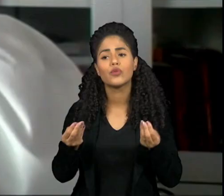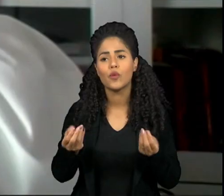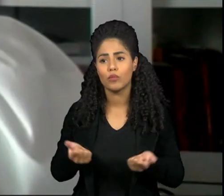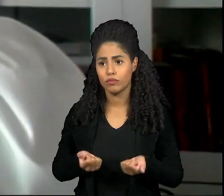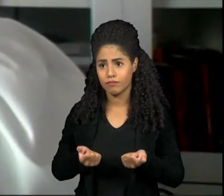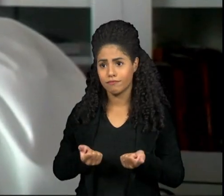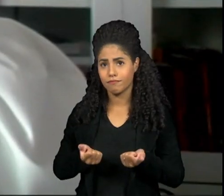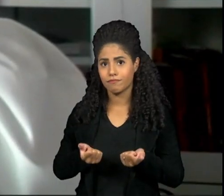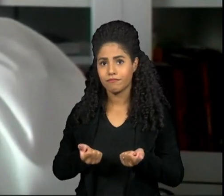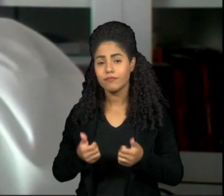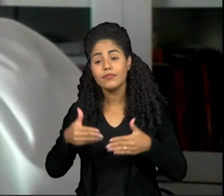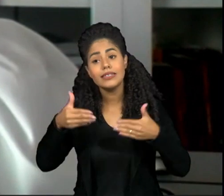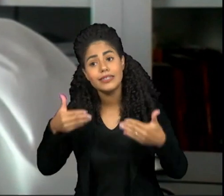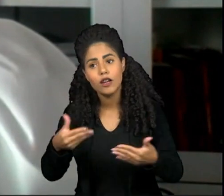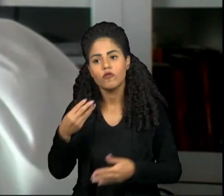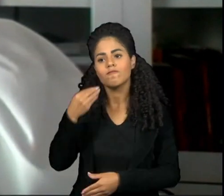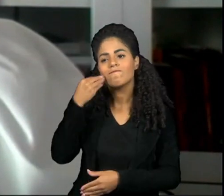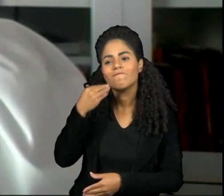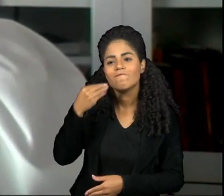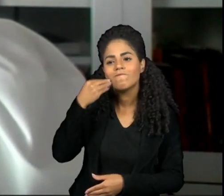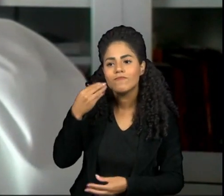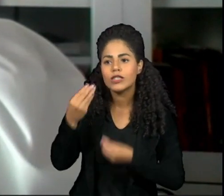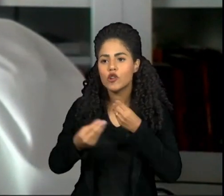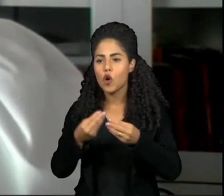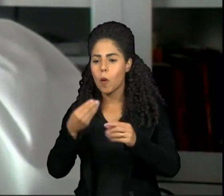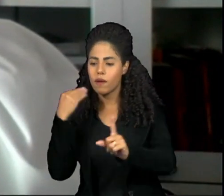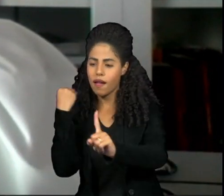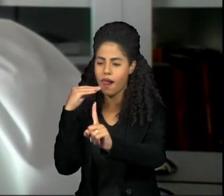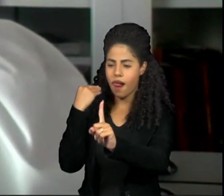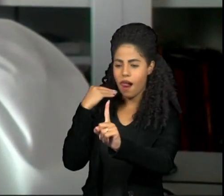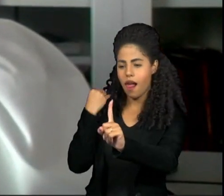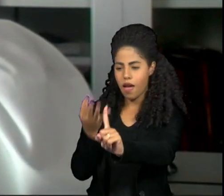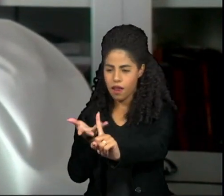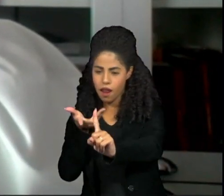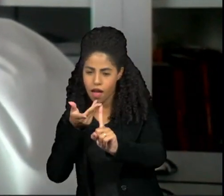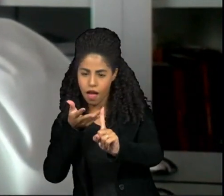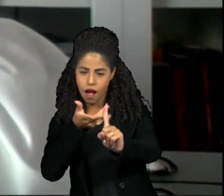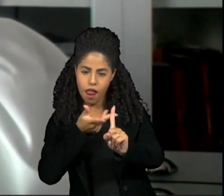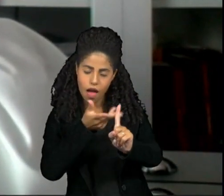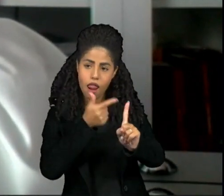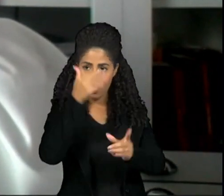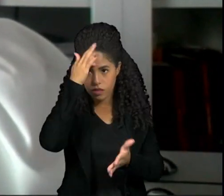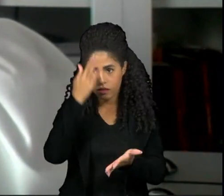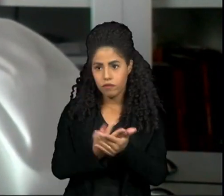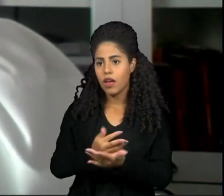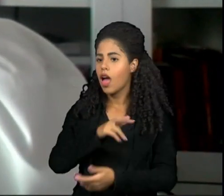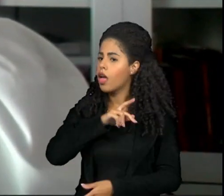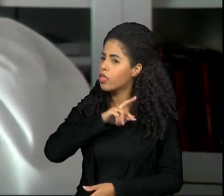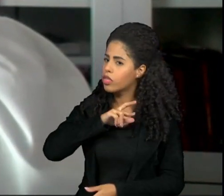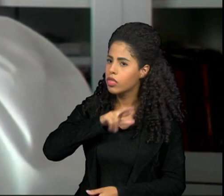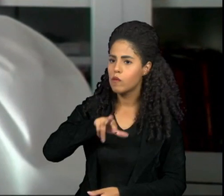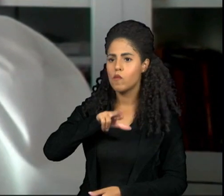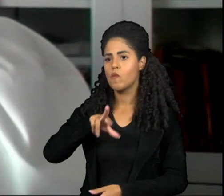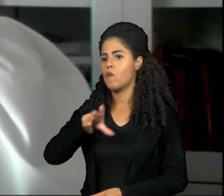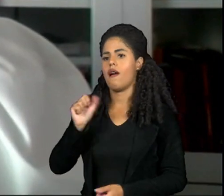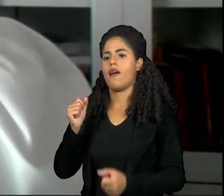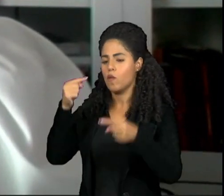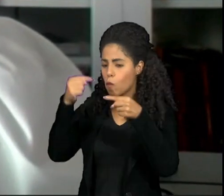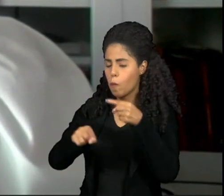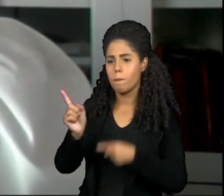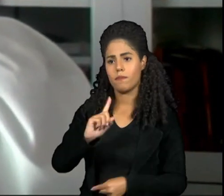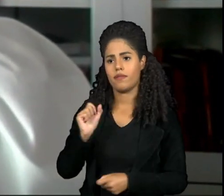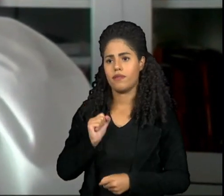essa tentativa de convencer o outro da verdade da sua fé, ela não é necessária. Nas religiões de